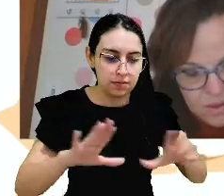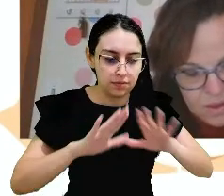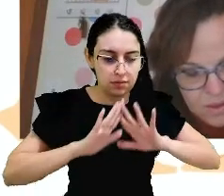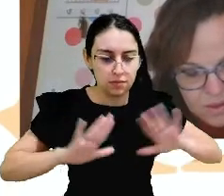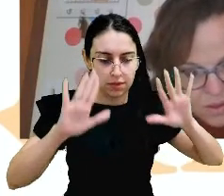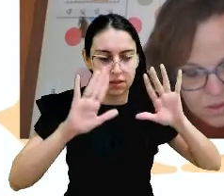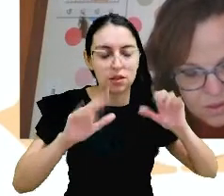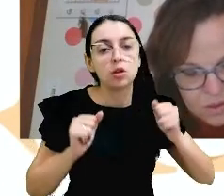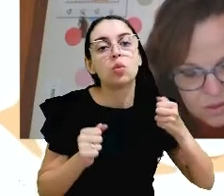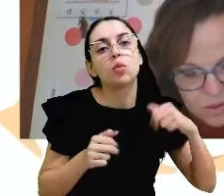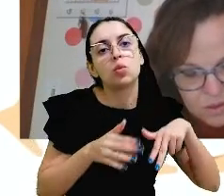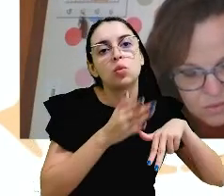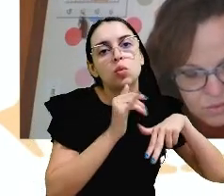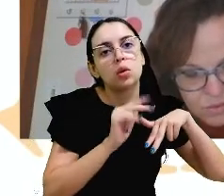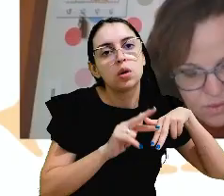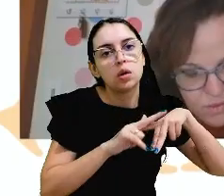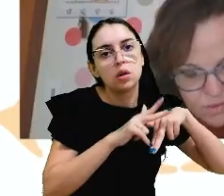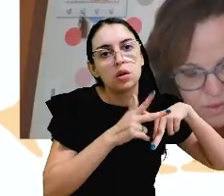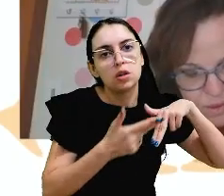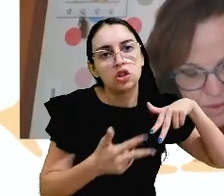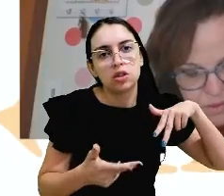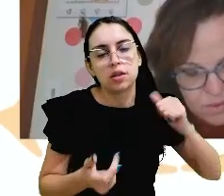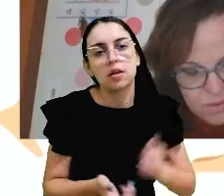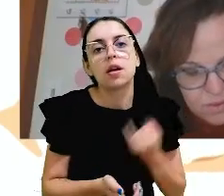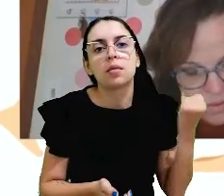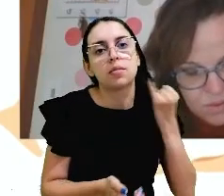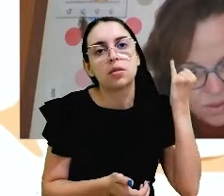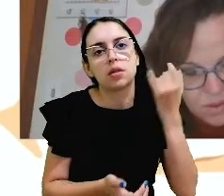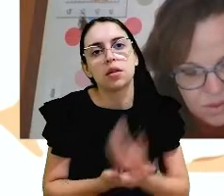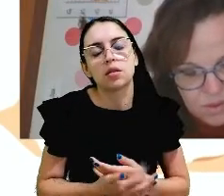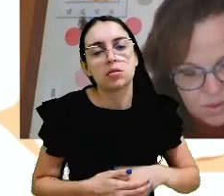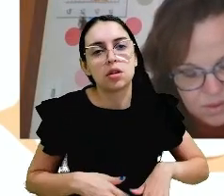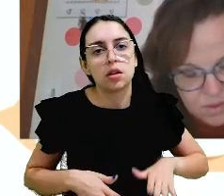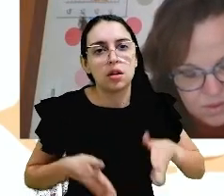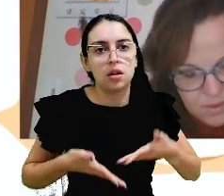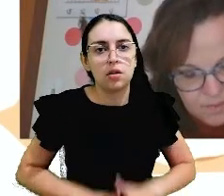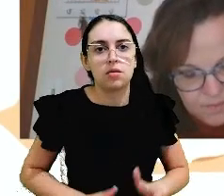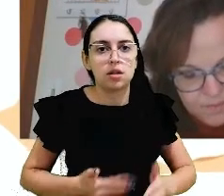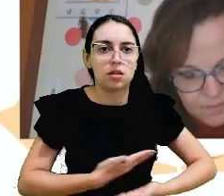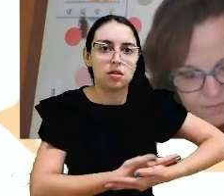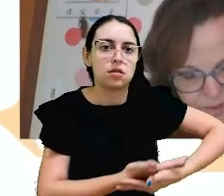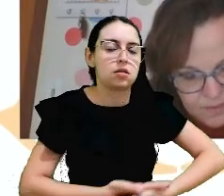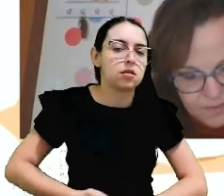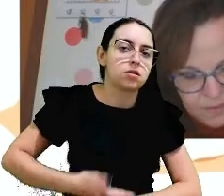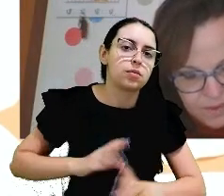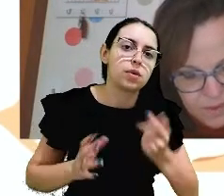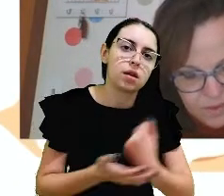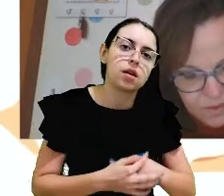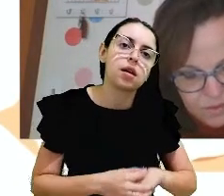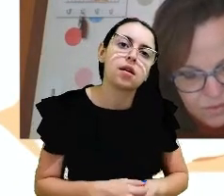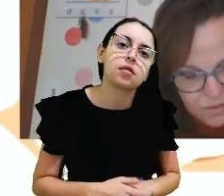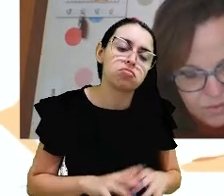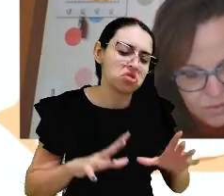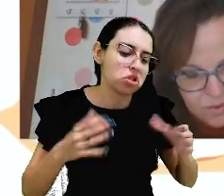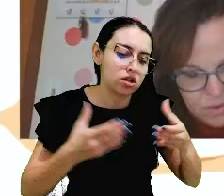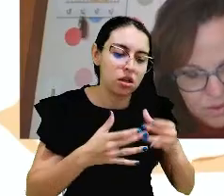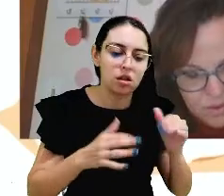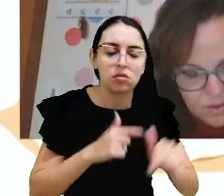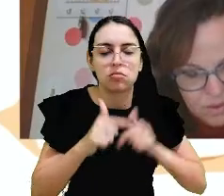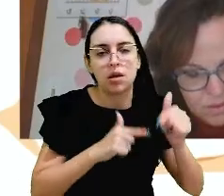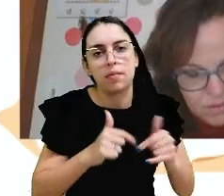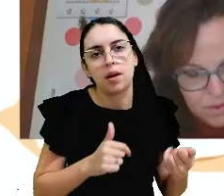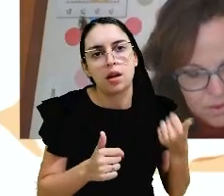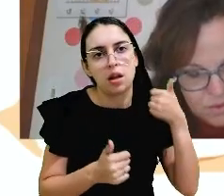gênero que é tão importante, né? Então, a maternidade, nesse universo das parteiras tradicionais, ela